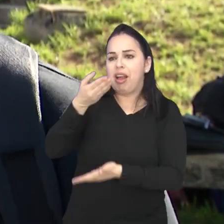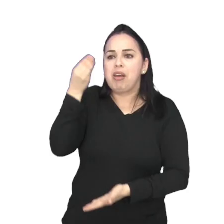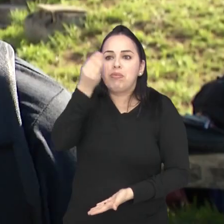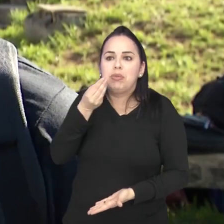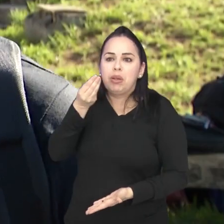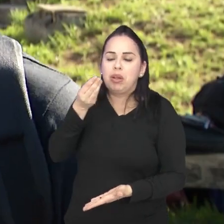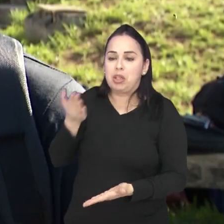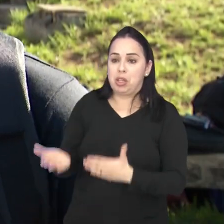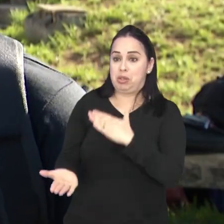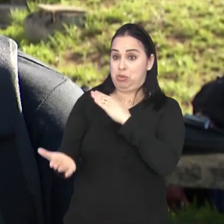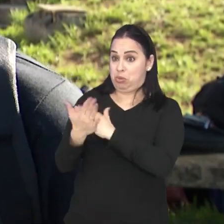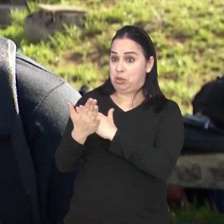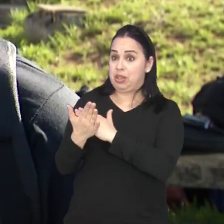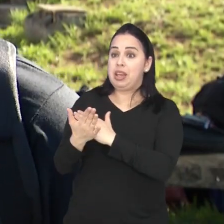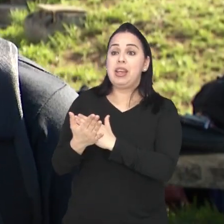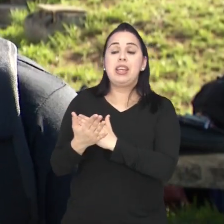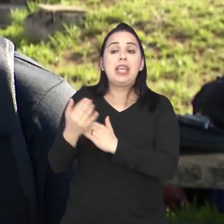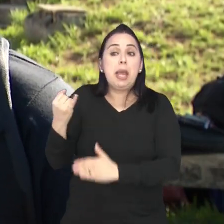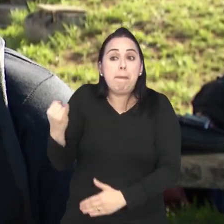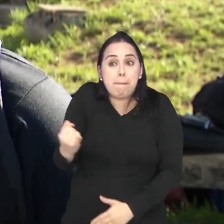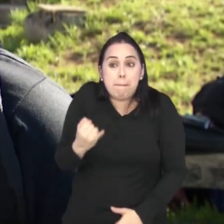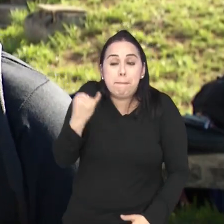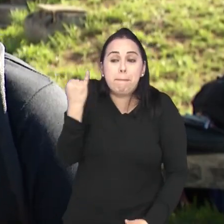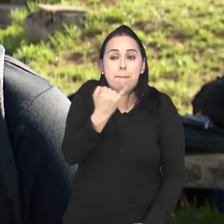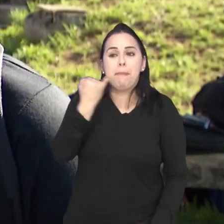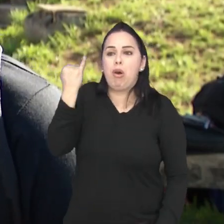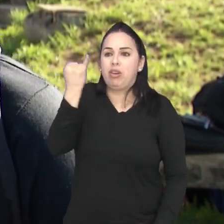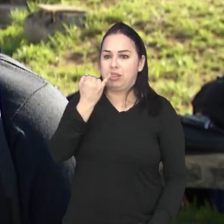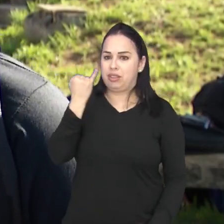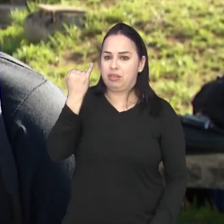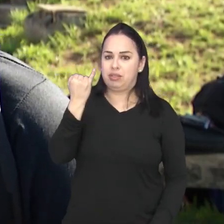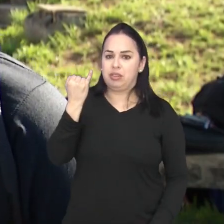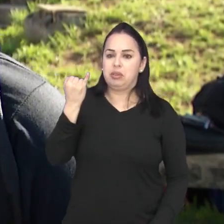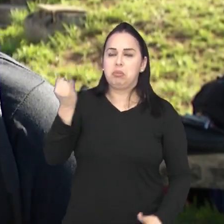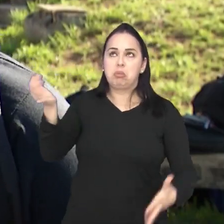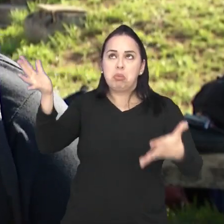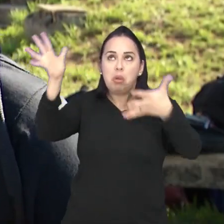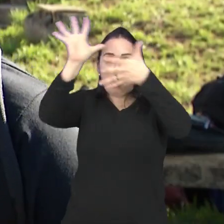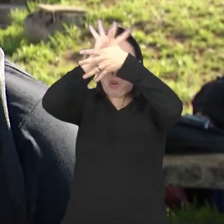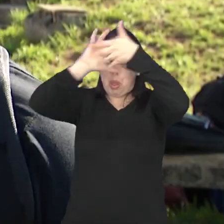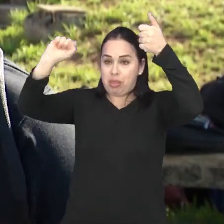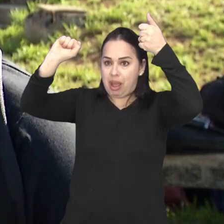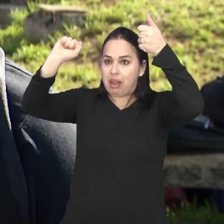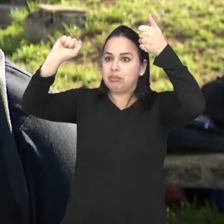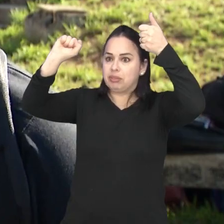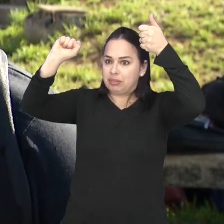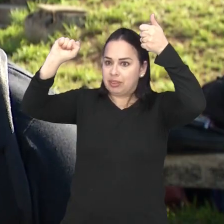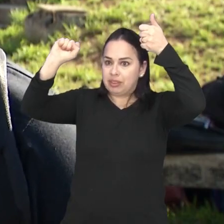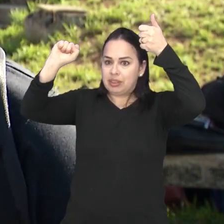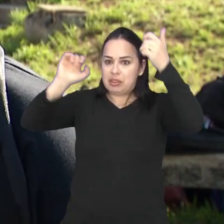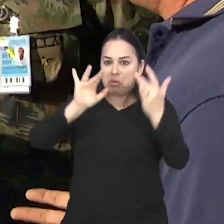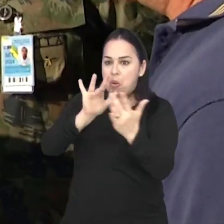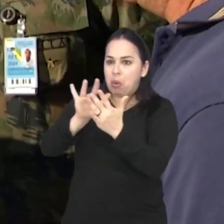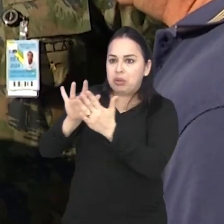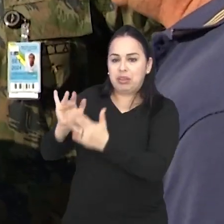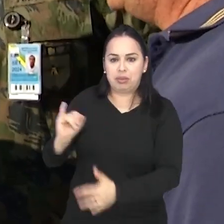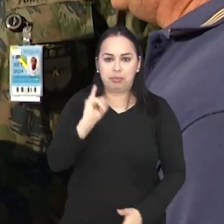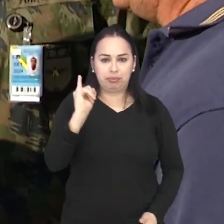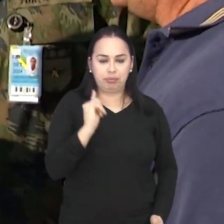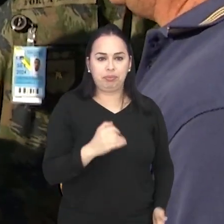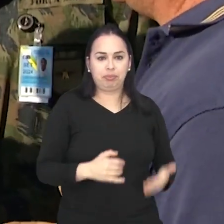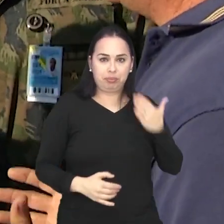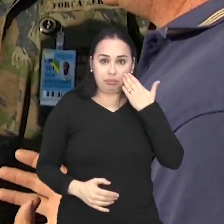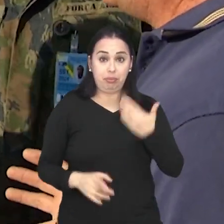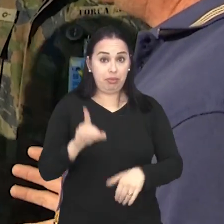muito, é algo necessário para quem trabalha nesse meio, porque o espaço ele exige colaborações internacionais. Para